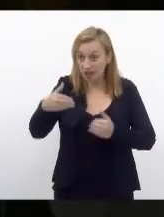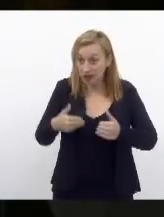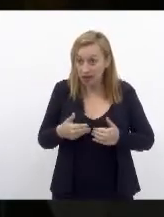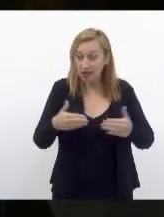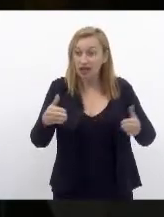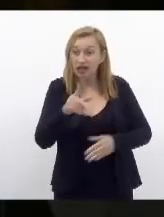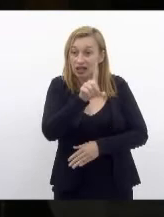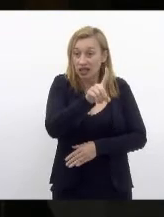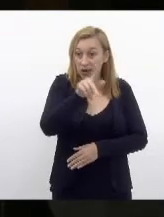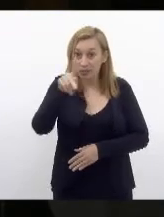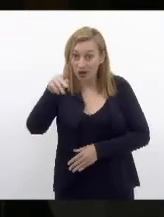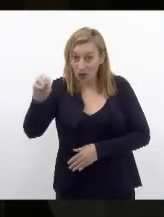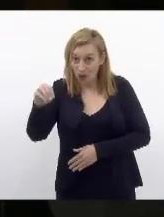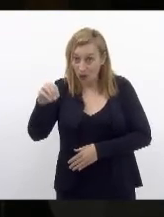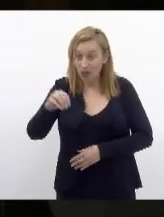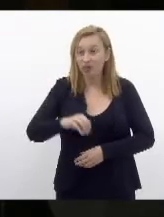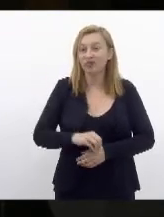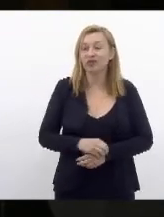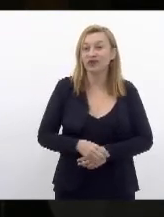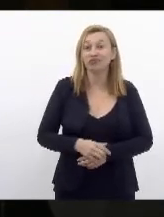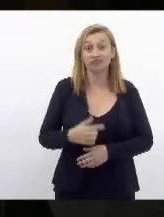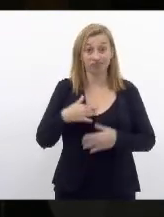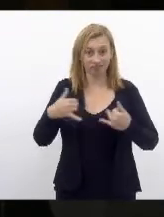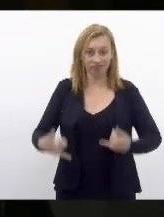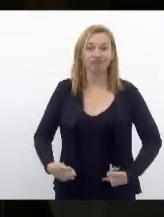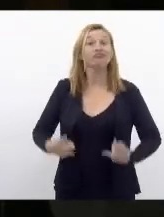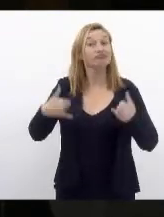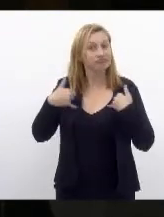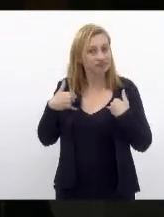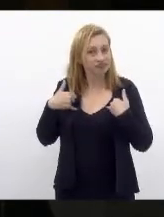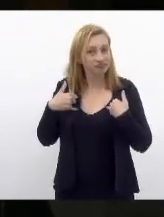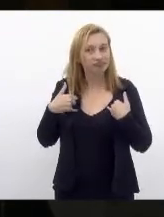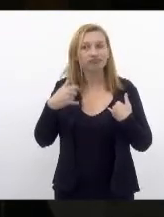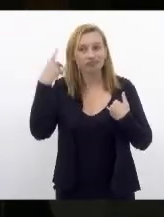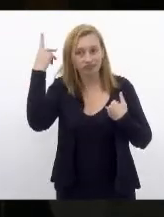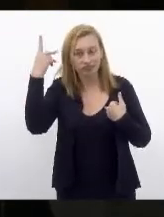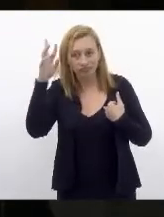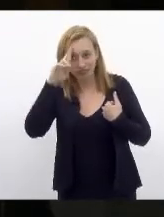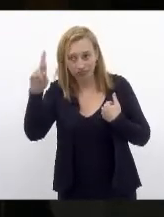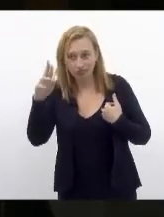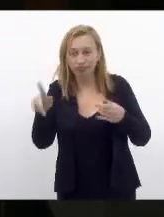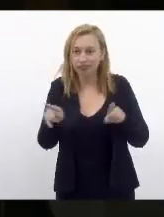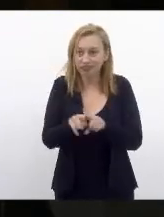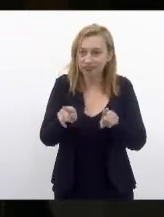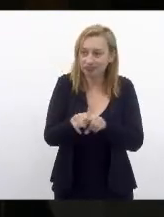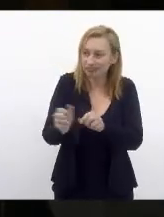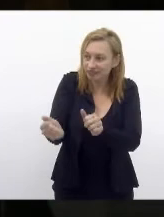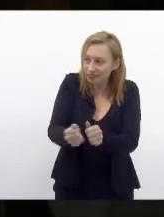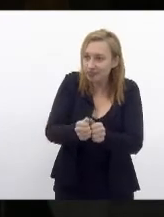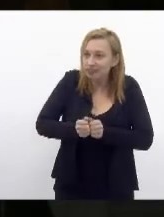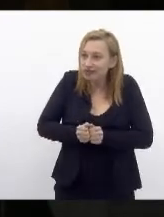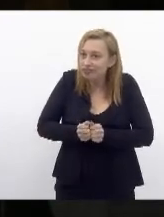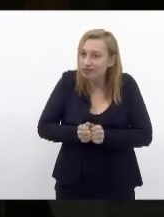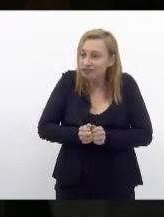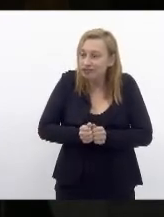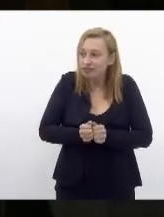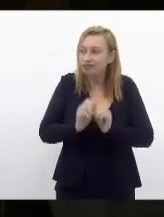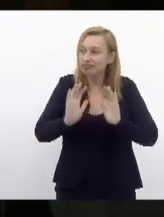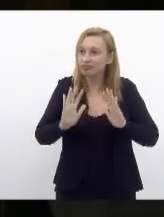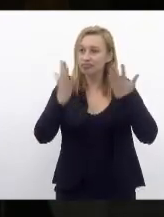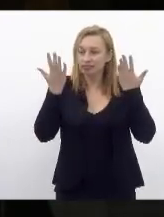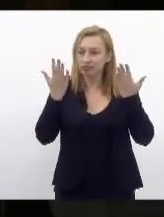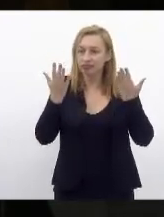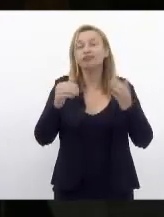o DPO. Ficarei muito honrado se os senhores também estiverem no evento para que a gente